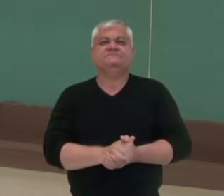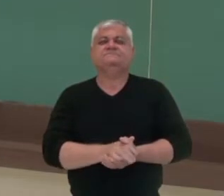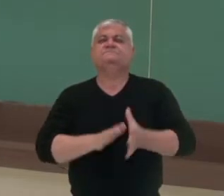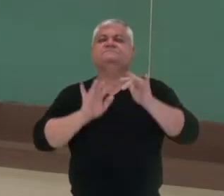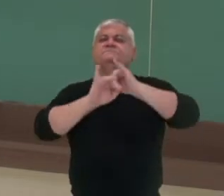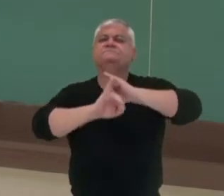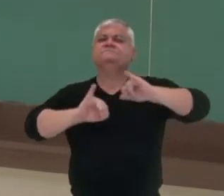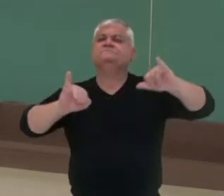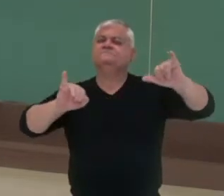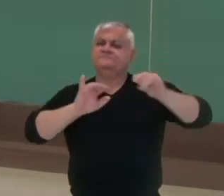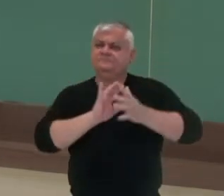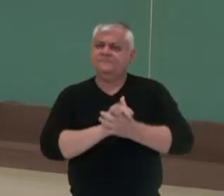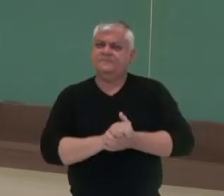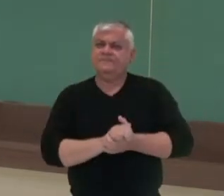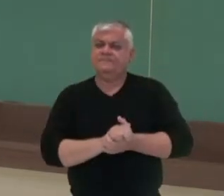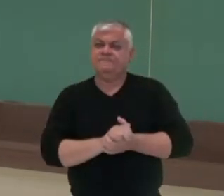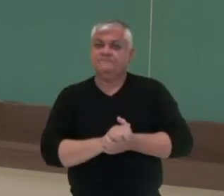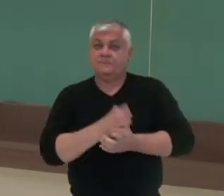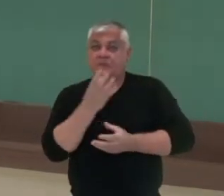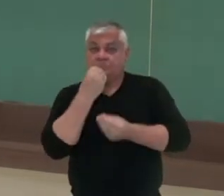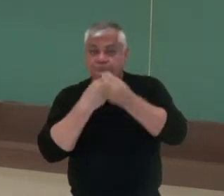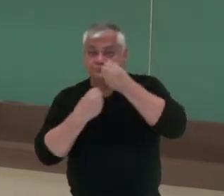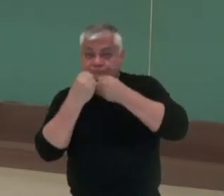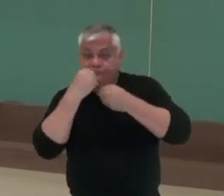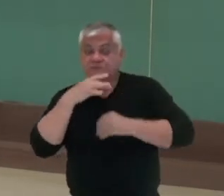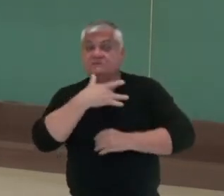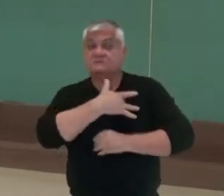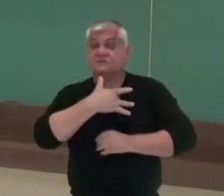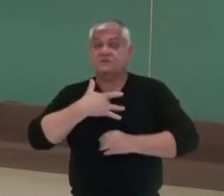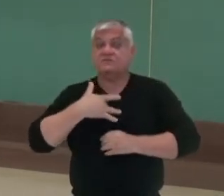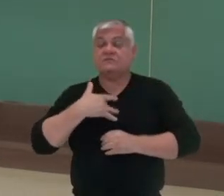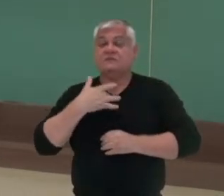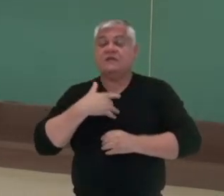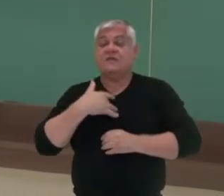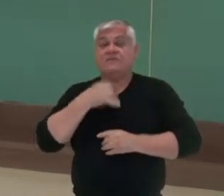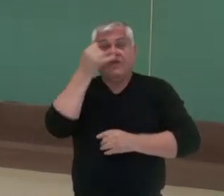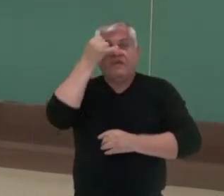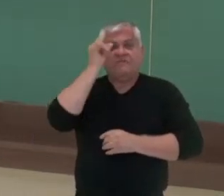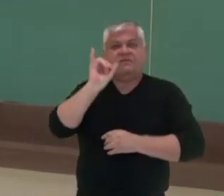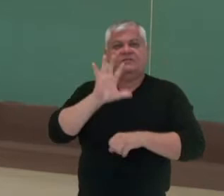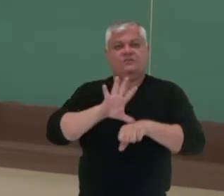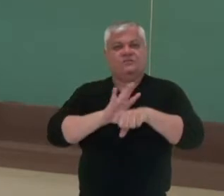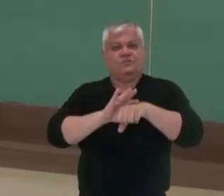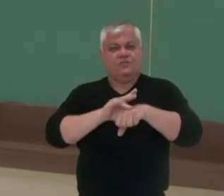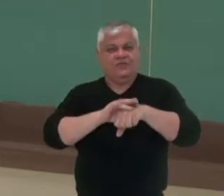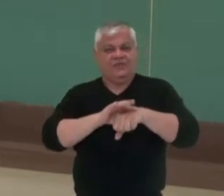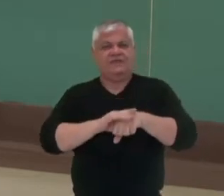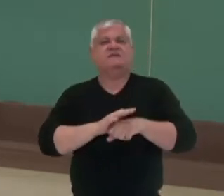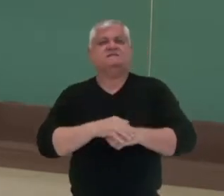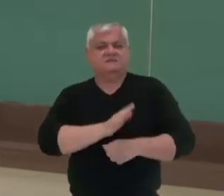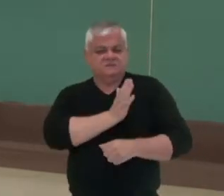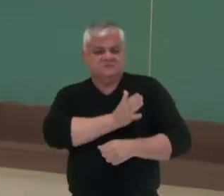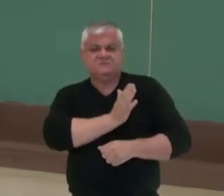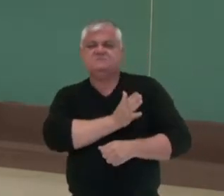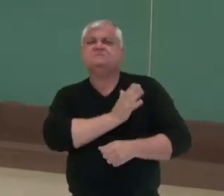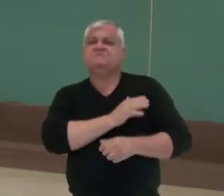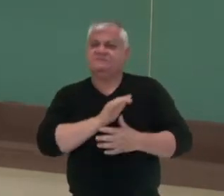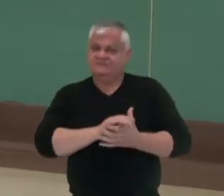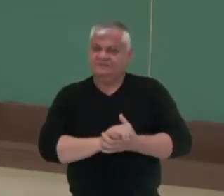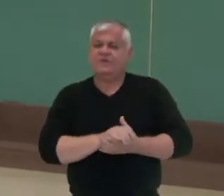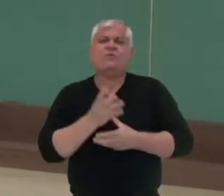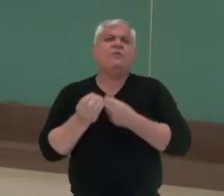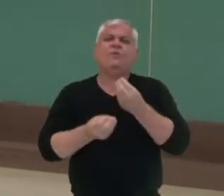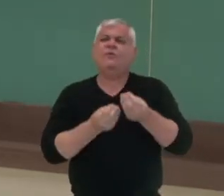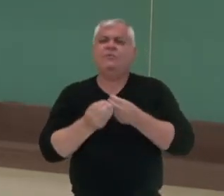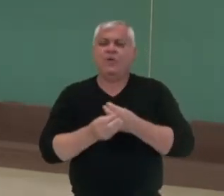Notícia. Como a alimentação saudável evita doenças cardiovasculares, doenças lá no nosso sistema cardíaco, no coração. Como que